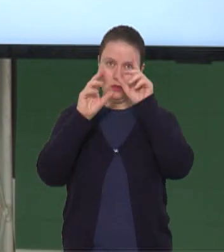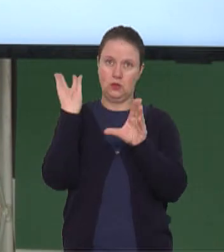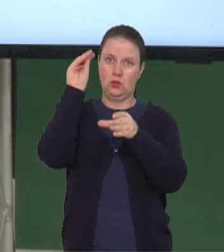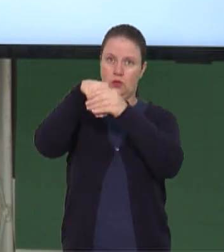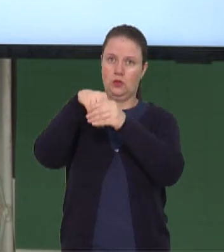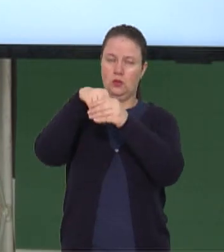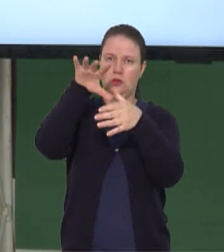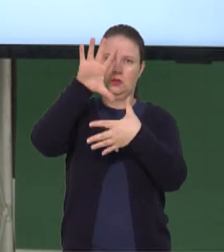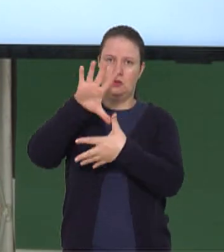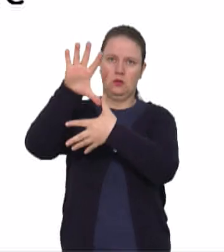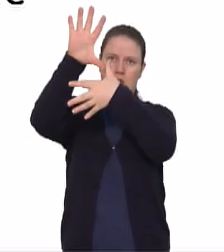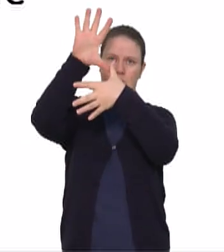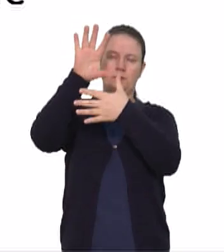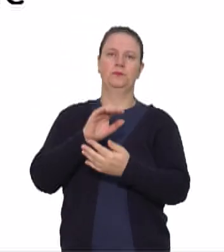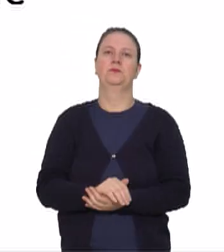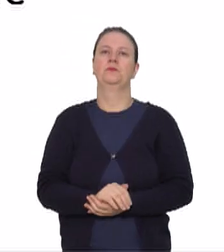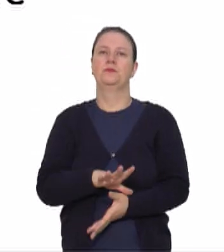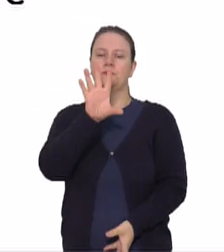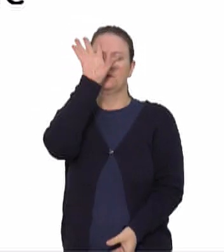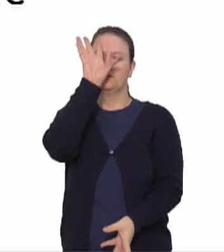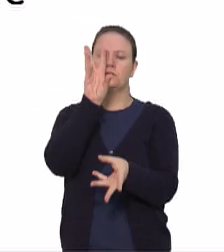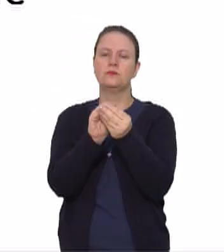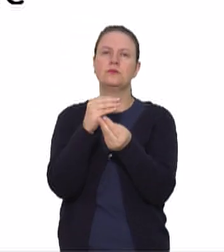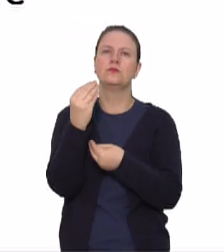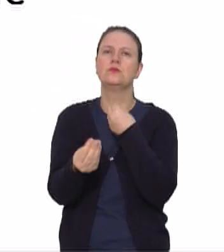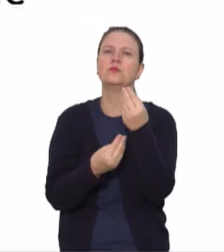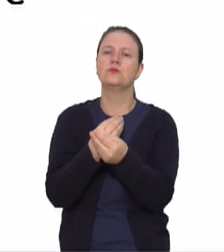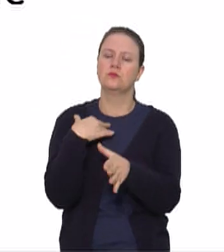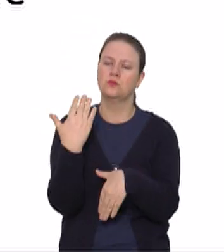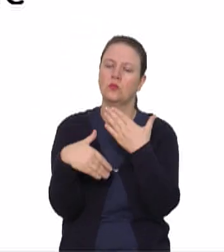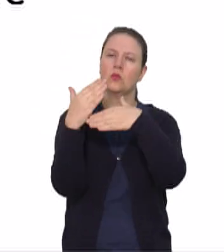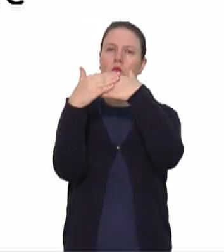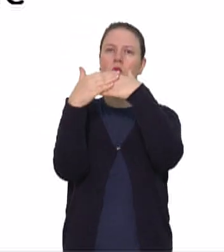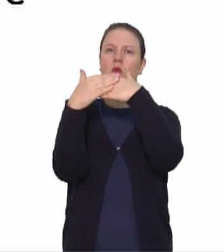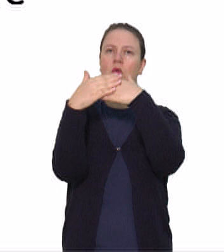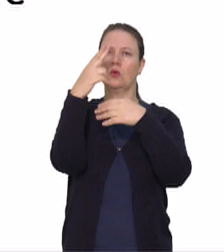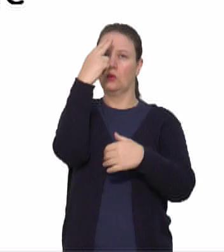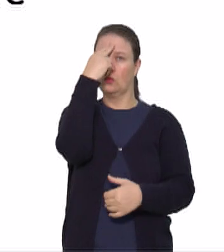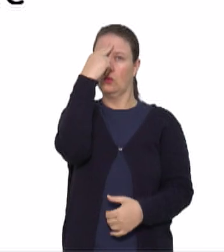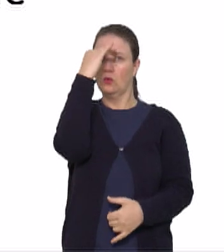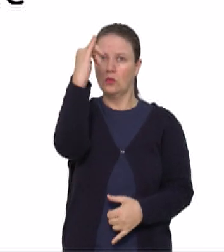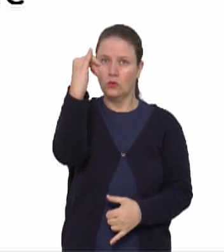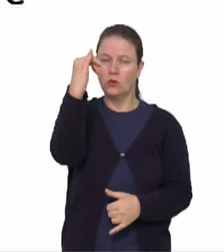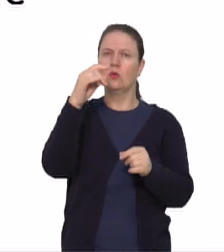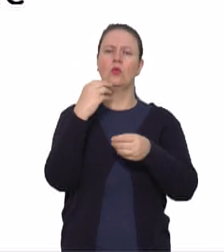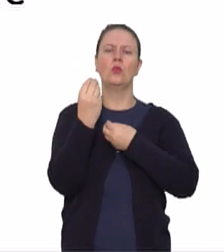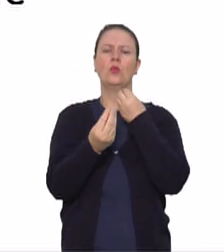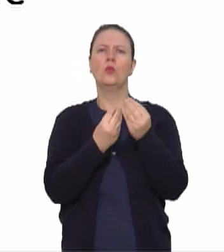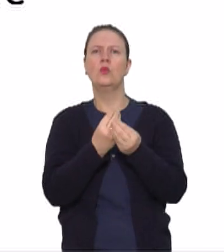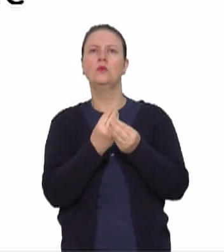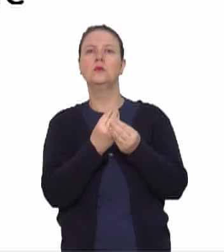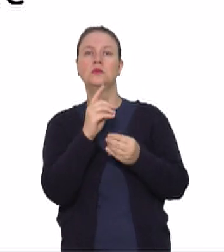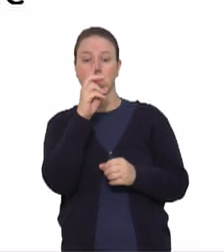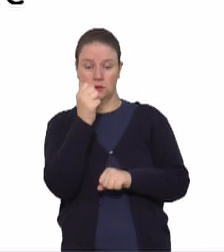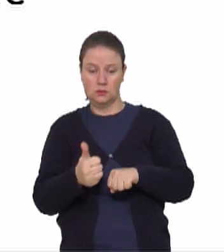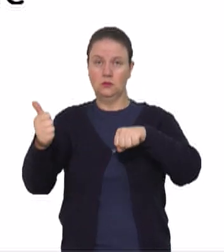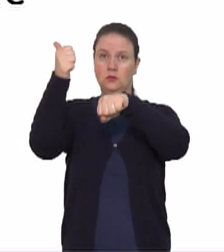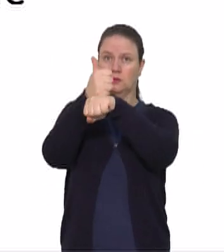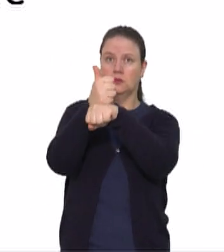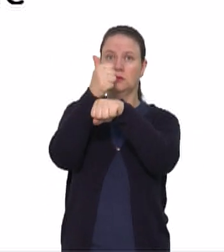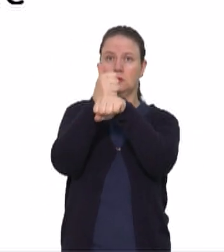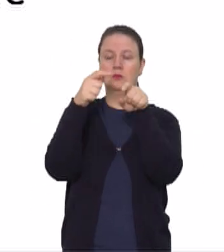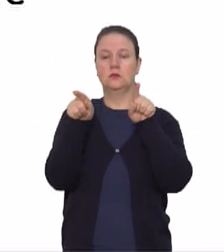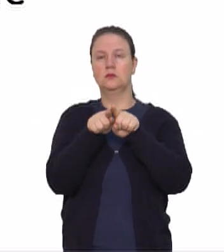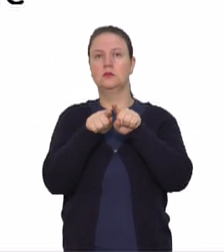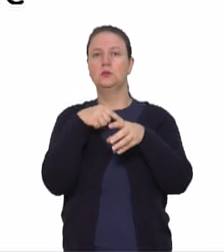América. Né? Compreender como ocorreu o processo de independência do Haiti. Então a gente vai ver quais foram os líderes desse processo, como